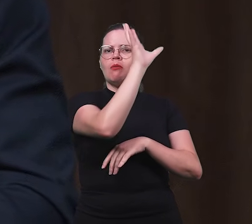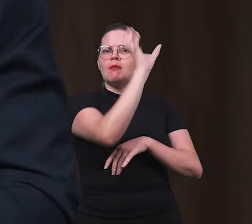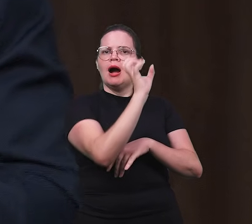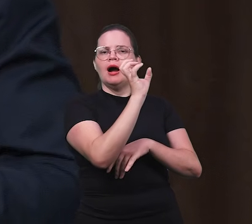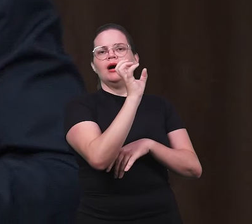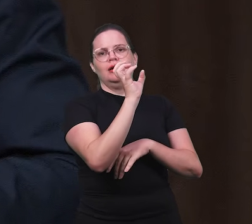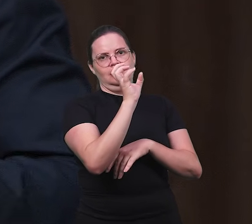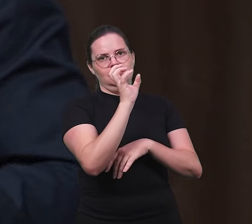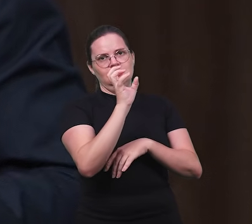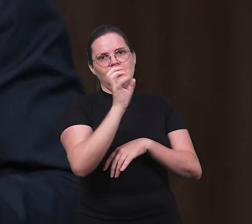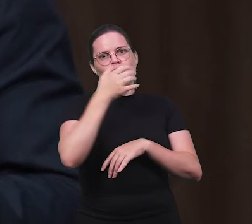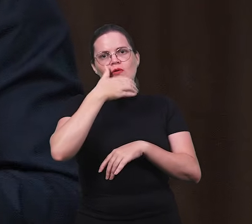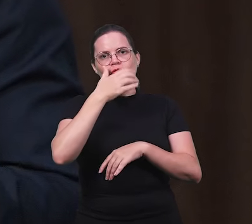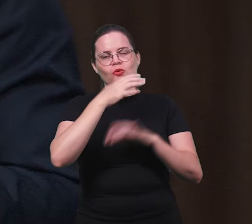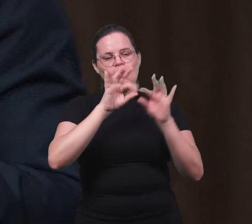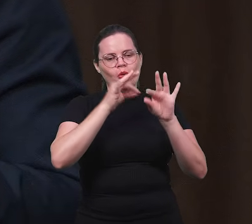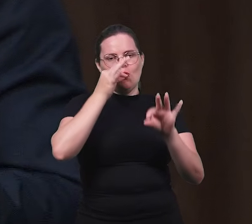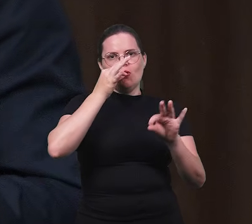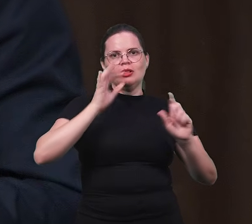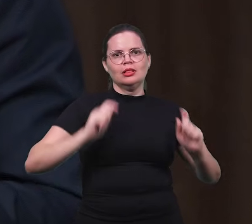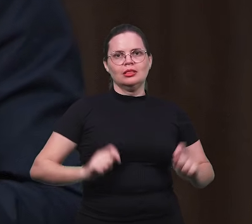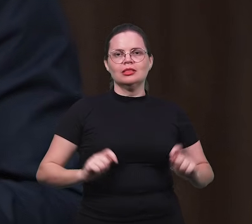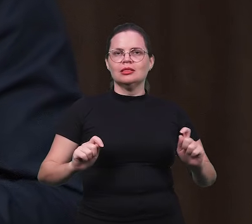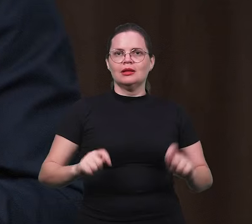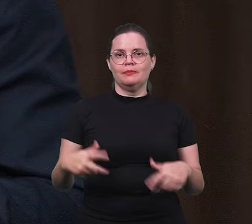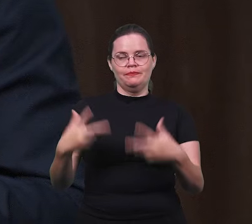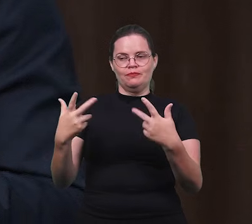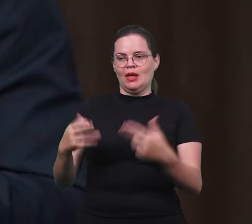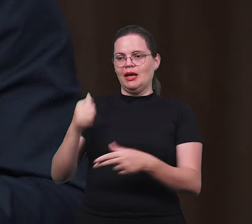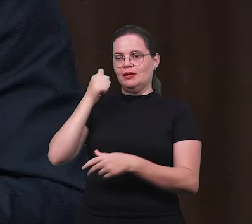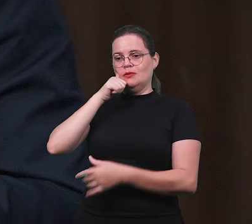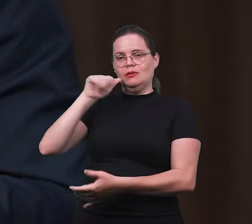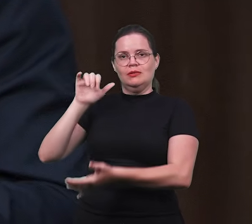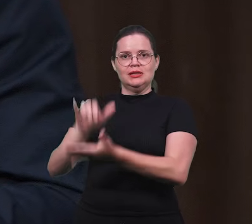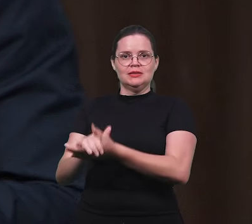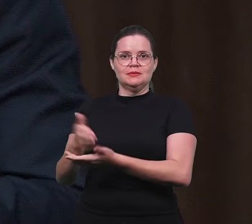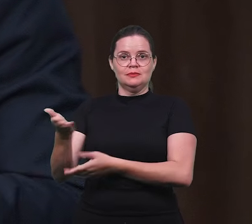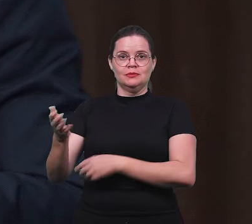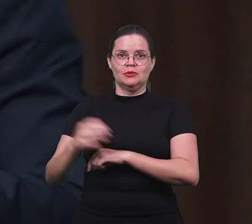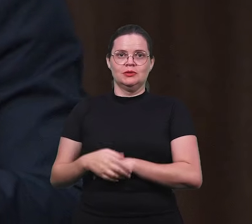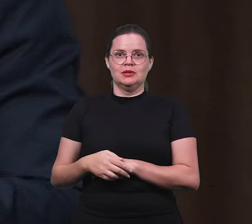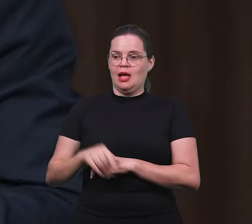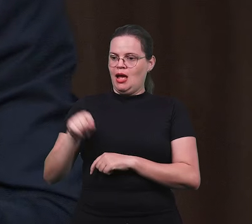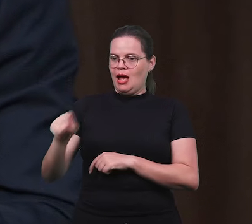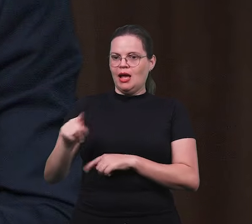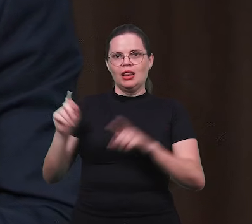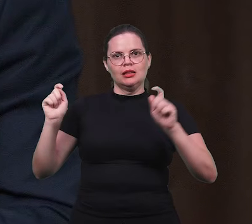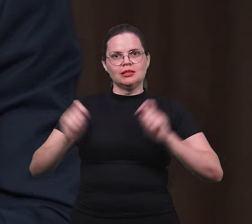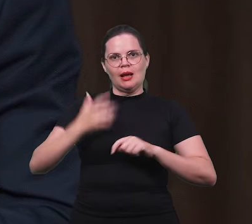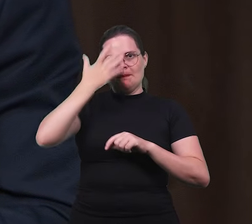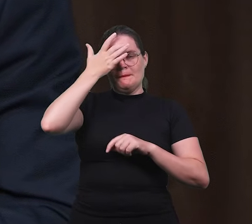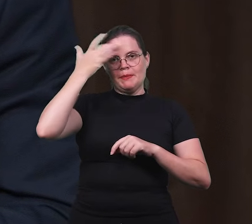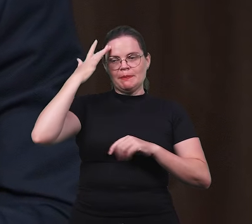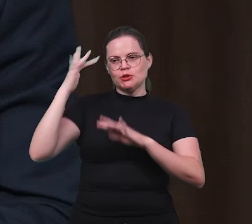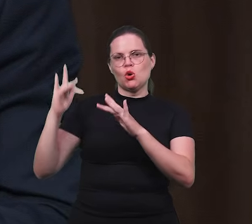dela. Eu acho que a mãe é a figura da mãe, é a figura da esposa, ela ser